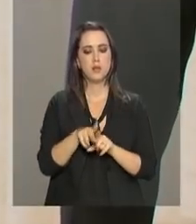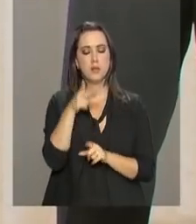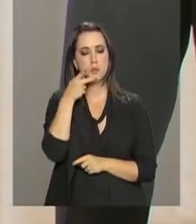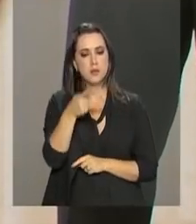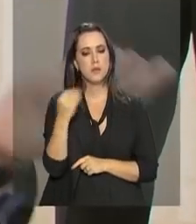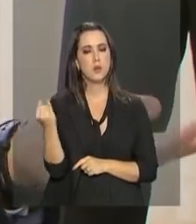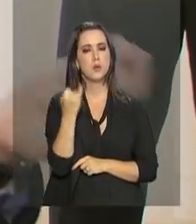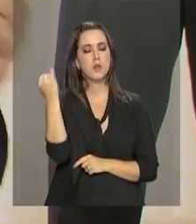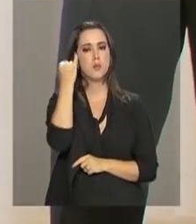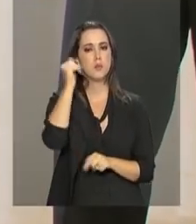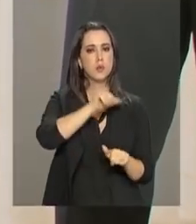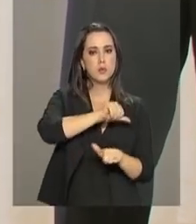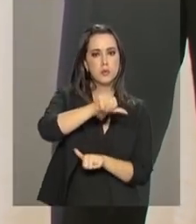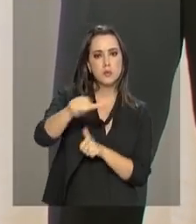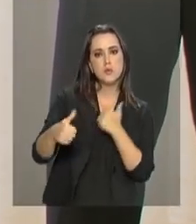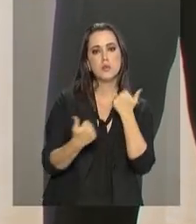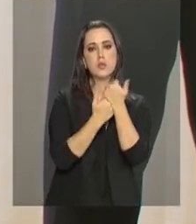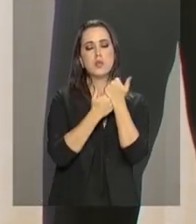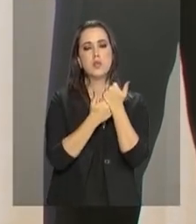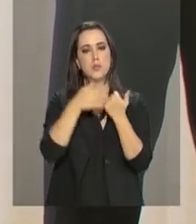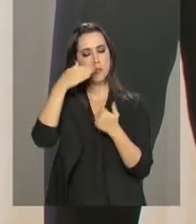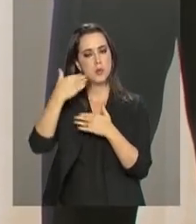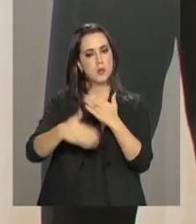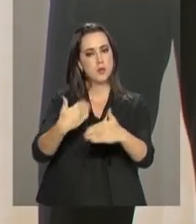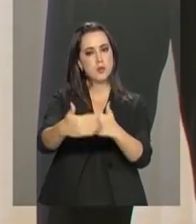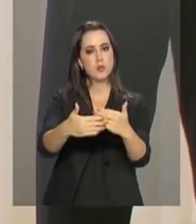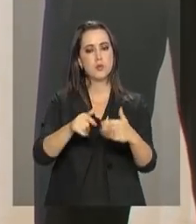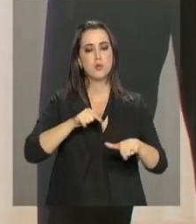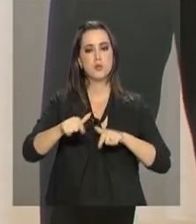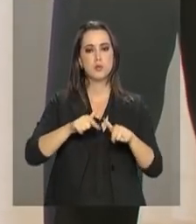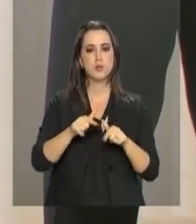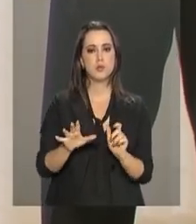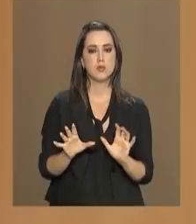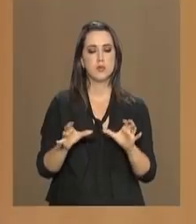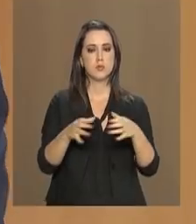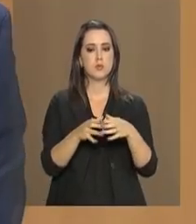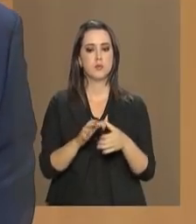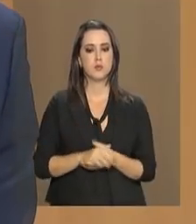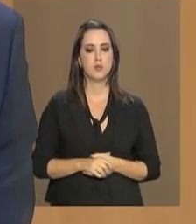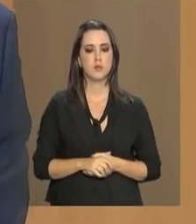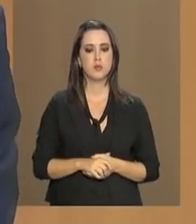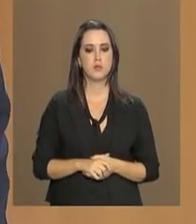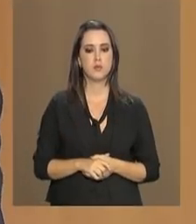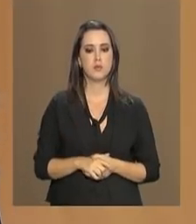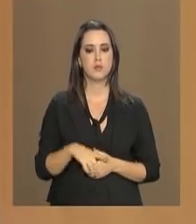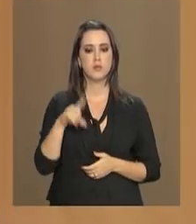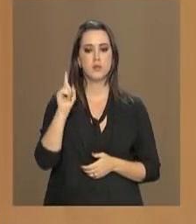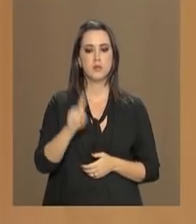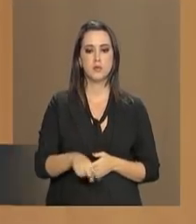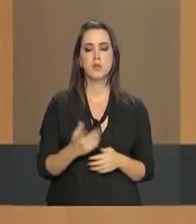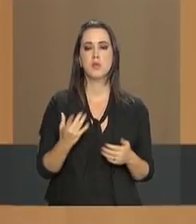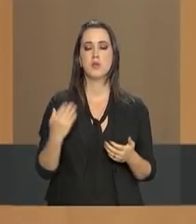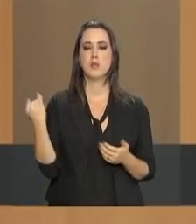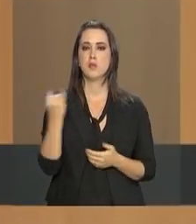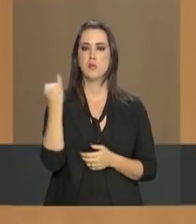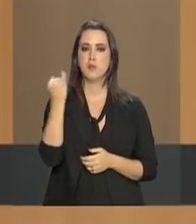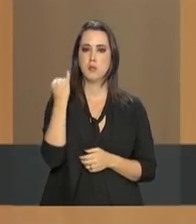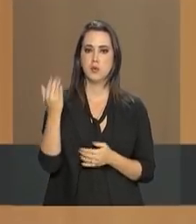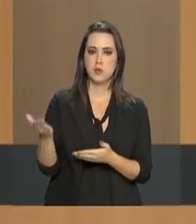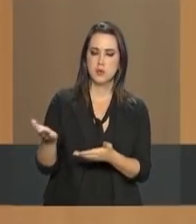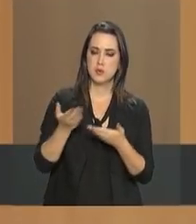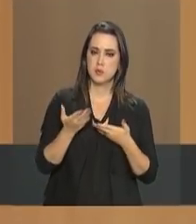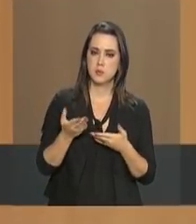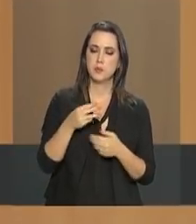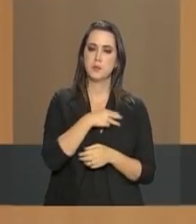falou da importância da transição para a continuidade dos trabalhos no setor. Grande satisfação ter sido recebido pelo ministro